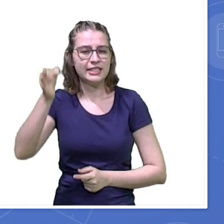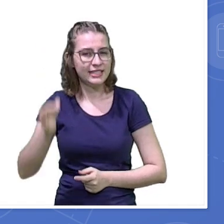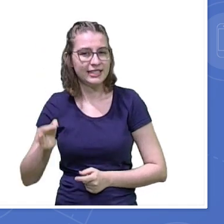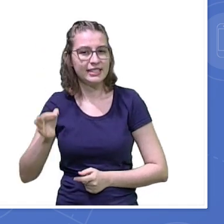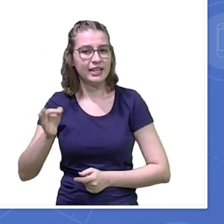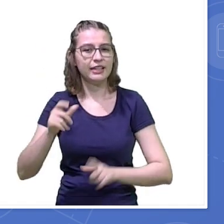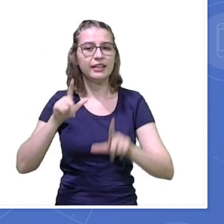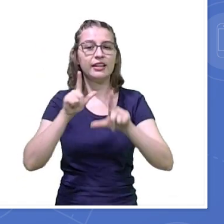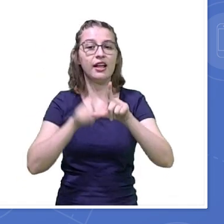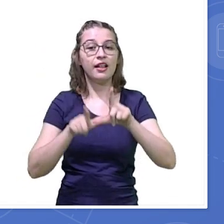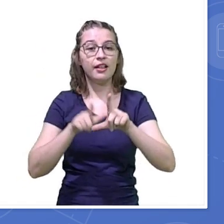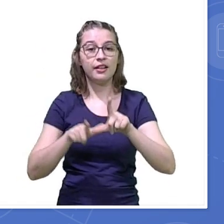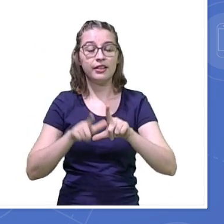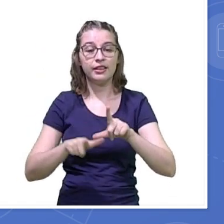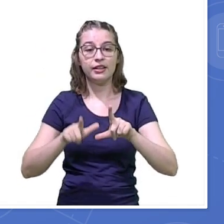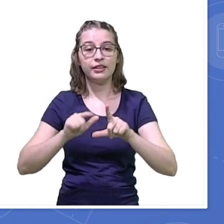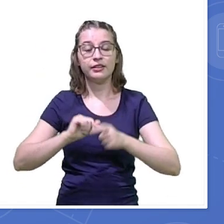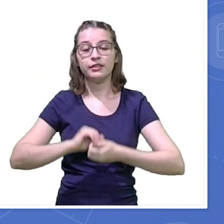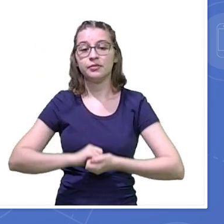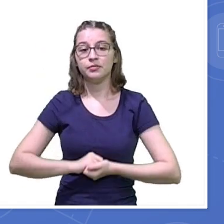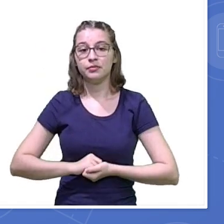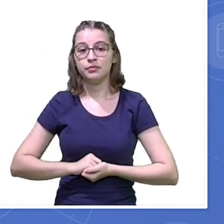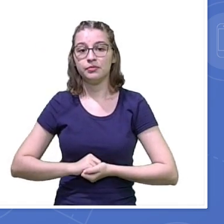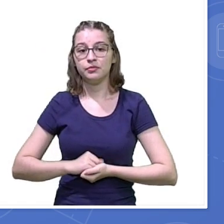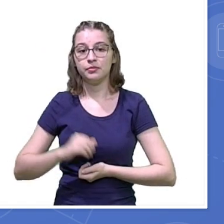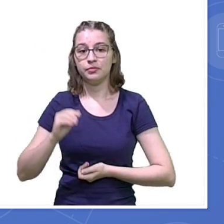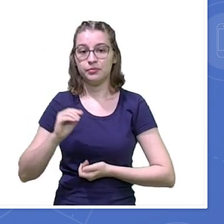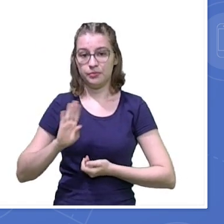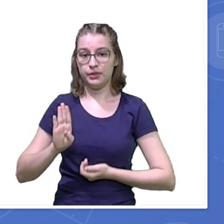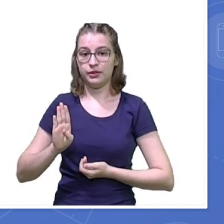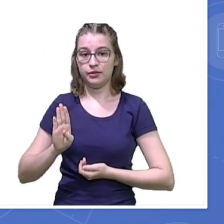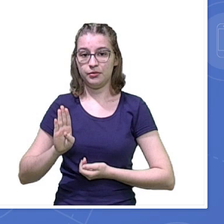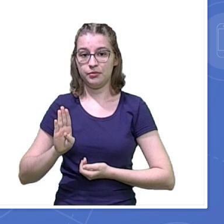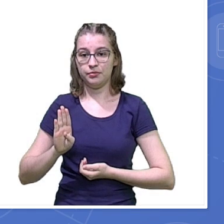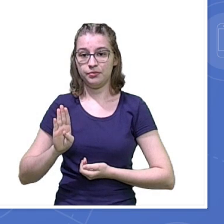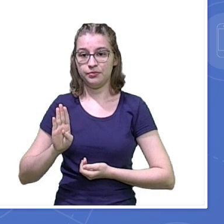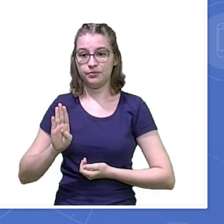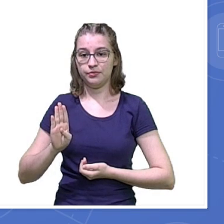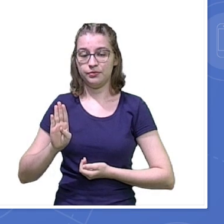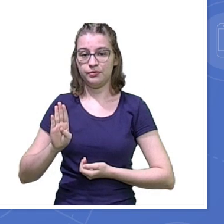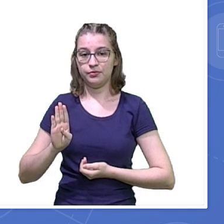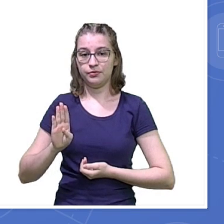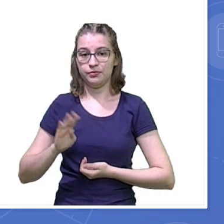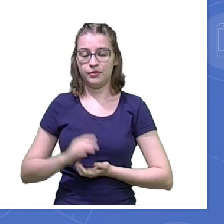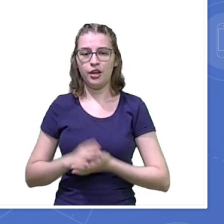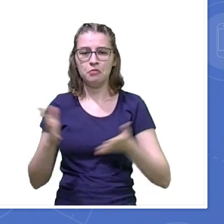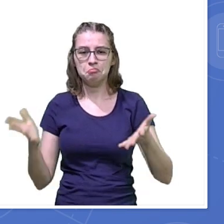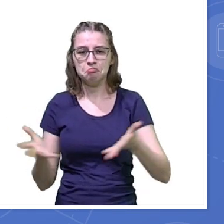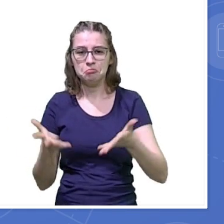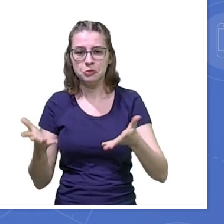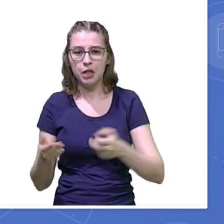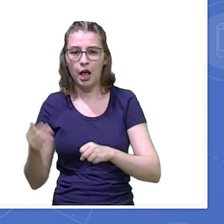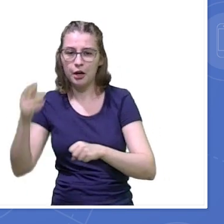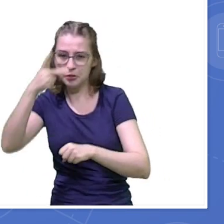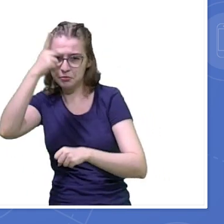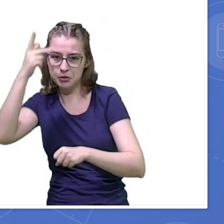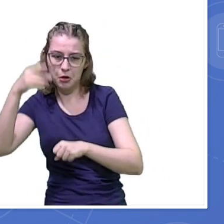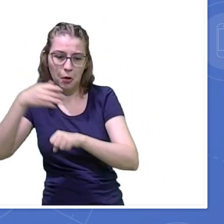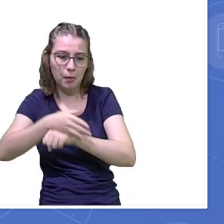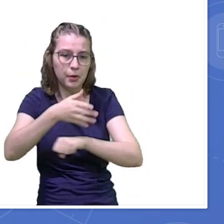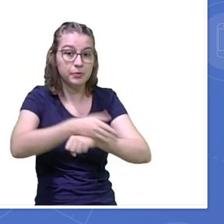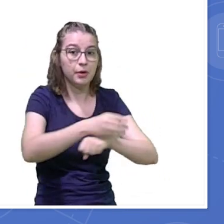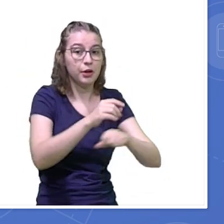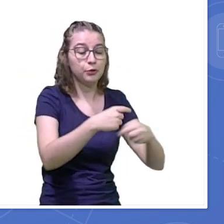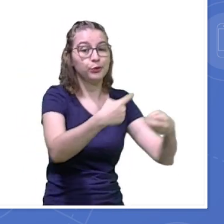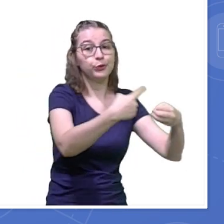vai ser o que está aparecendo aí na letra B, né? Estimular a ocupação do interior do país,